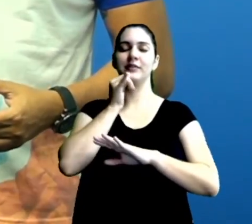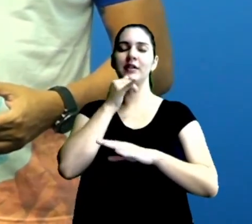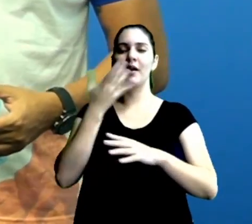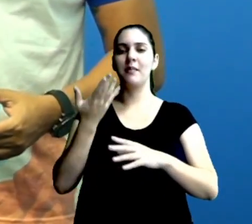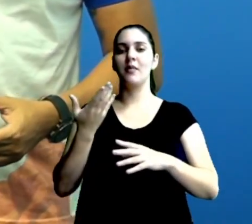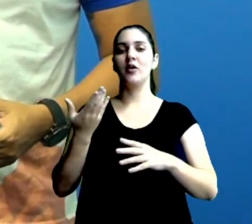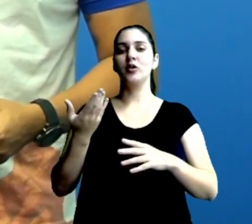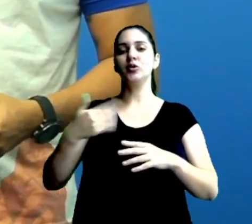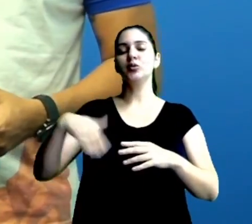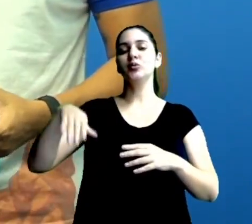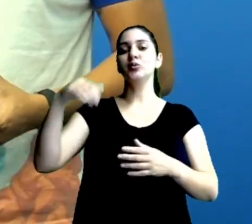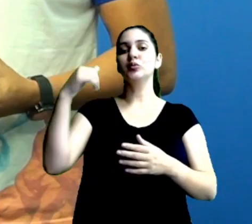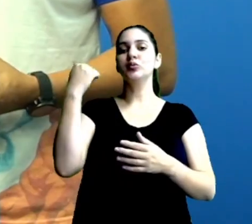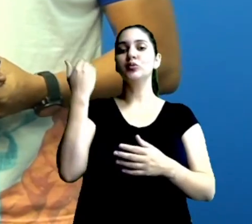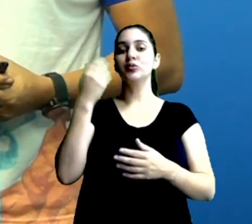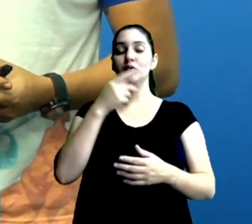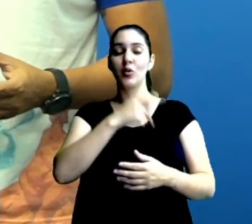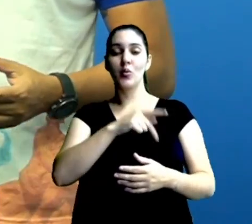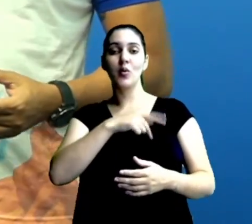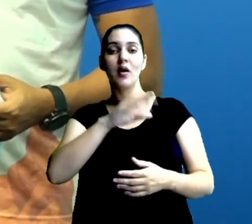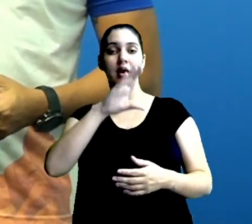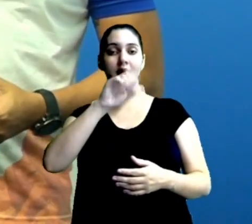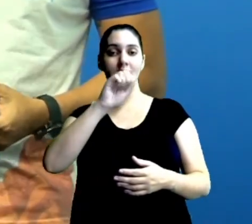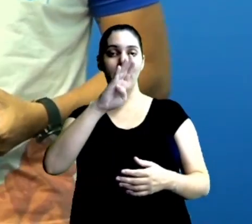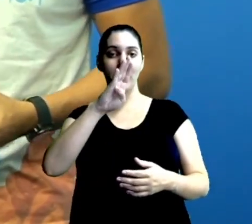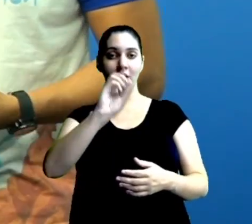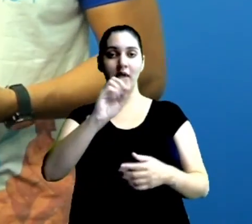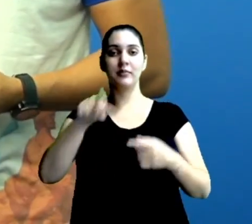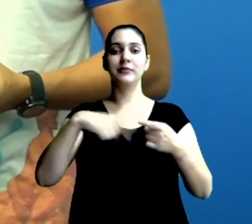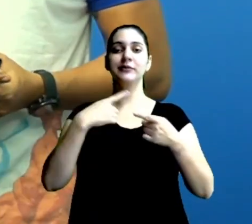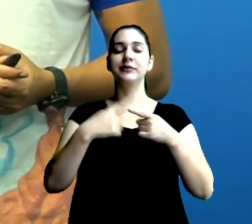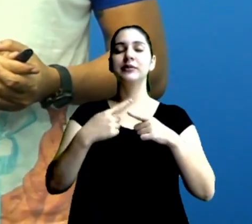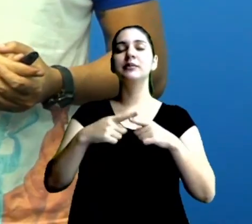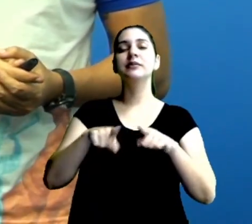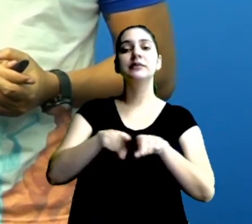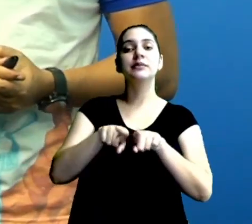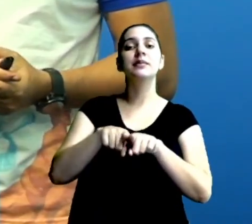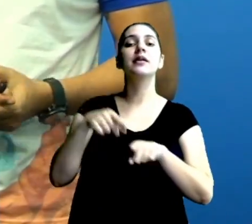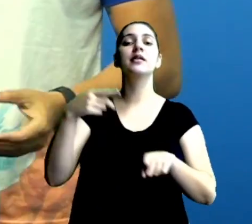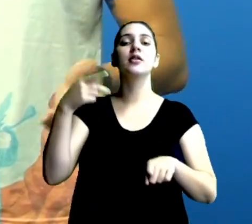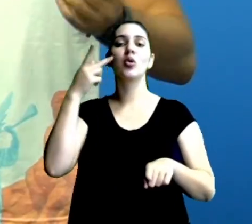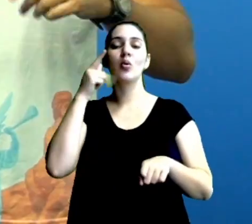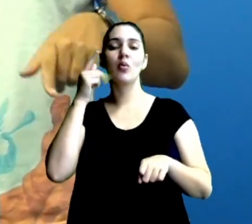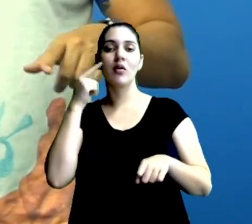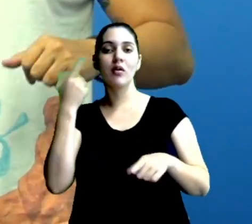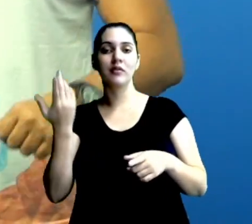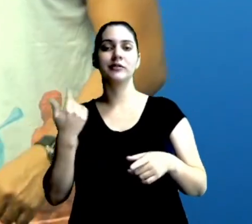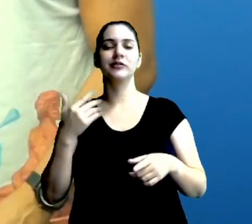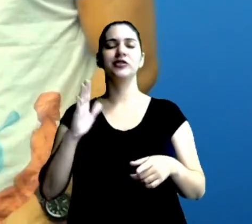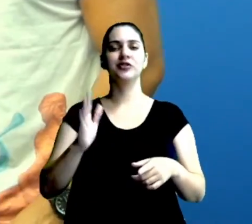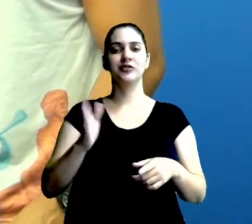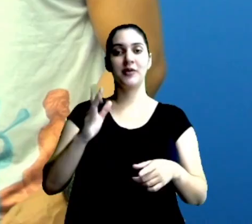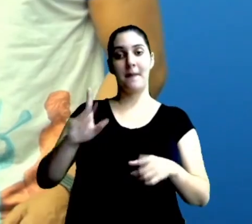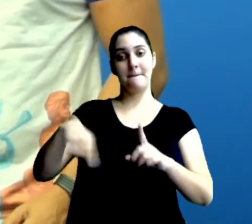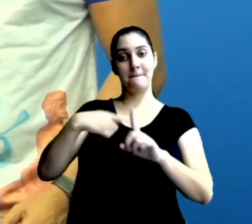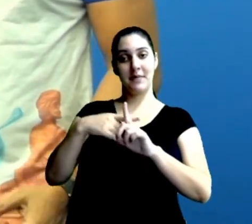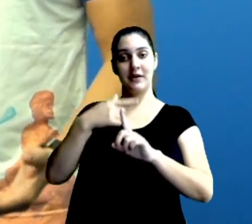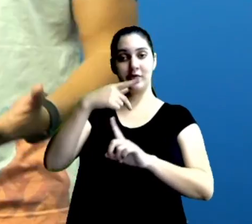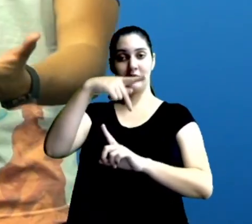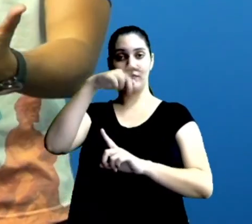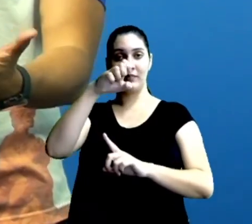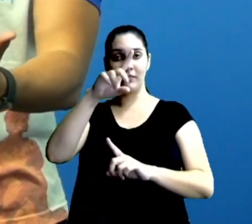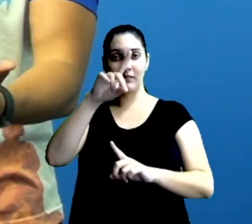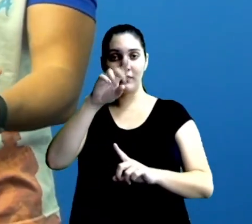Agostinho, né, em Touros também, lá no Rio Grande do Norte, diz que houve também uma chegada anterior, mas foi Pedro Álvares